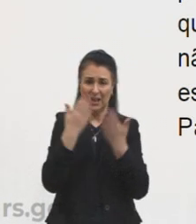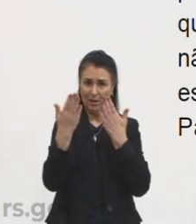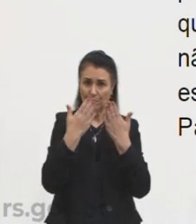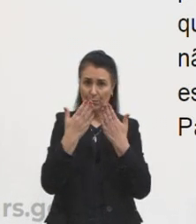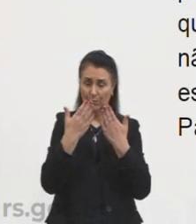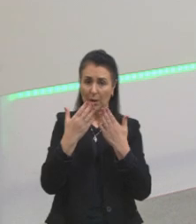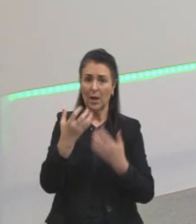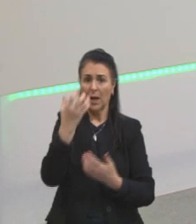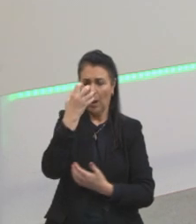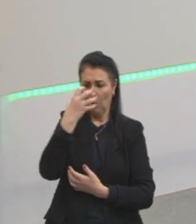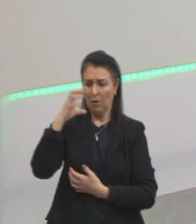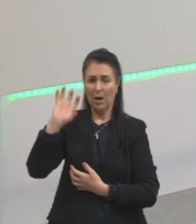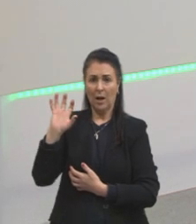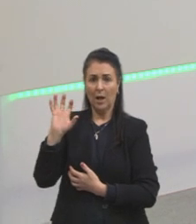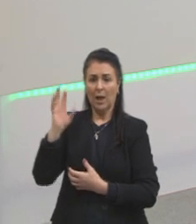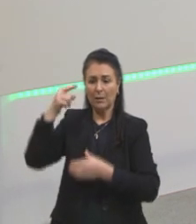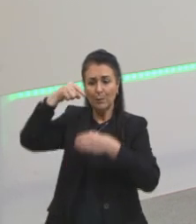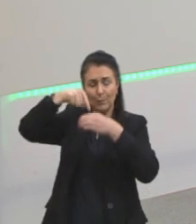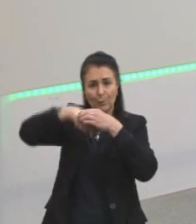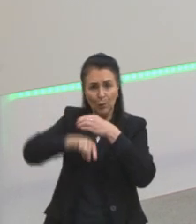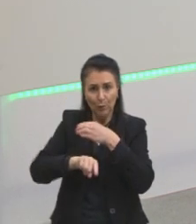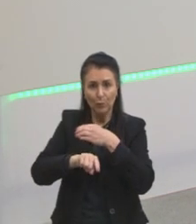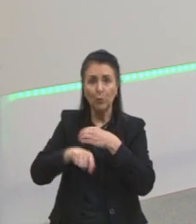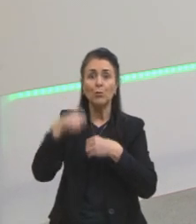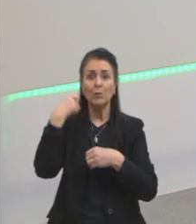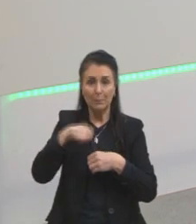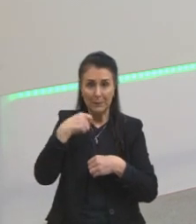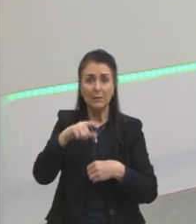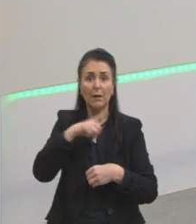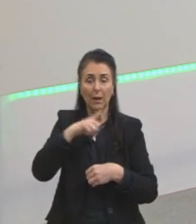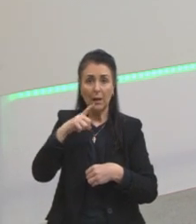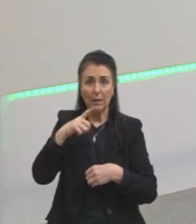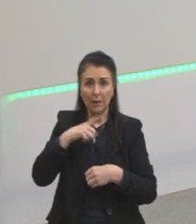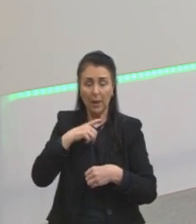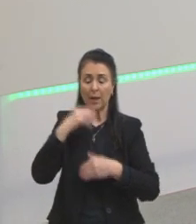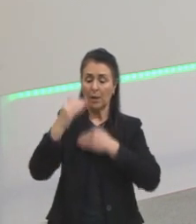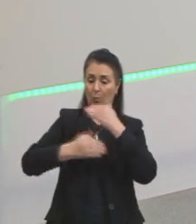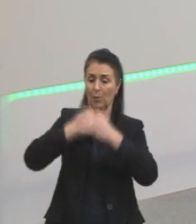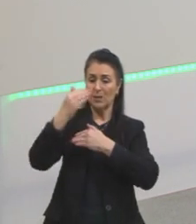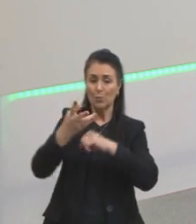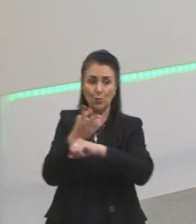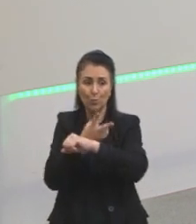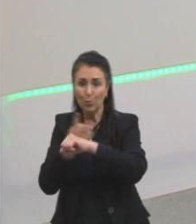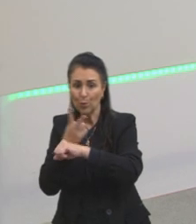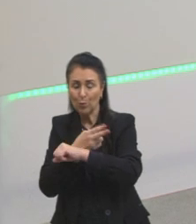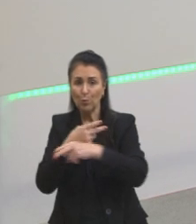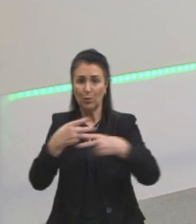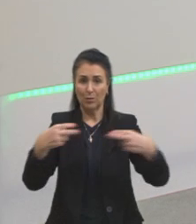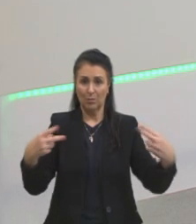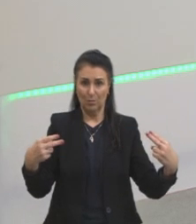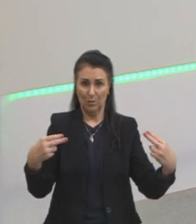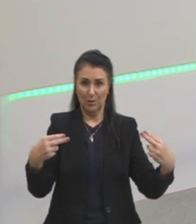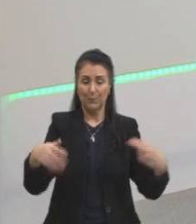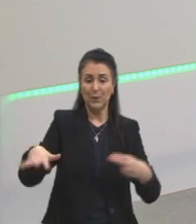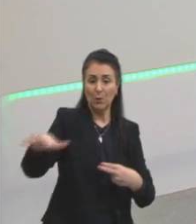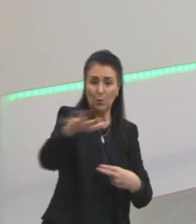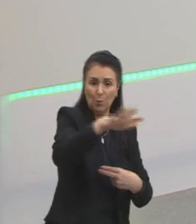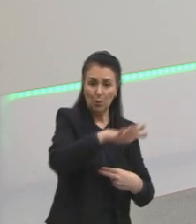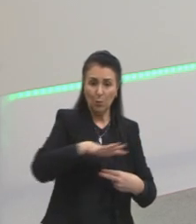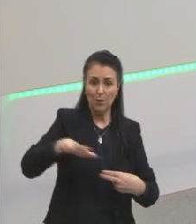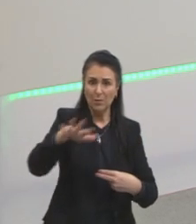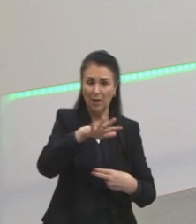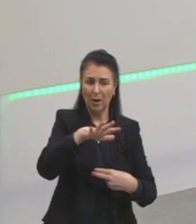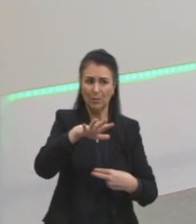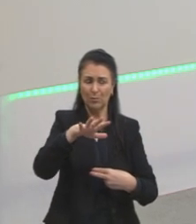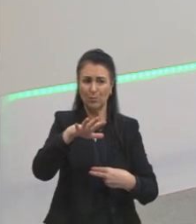radical de que se preocupa que exige a radicalização do próprio processo de busca. Se todo o espaço for ocupado pela